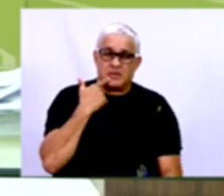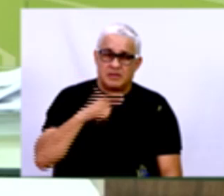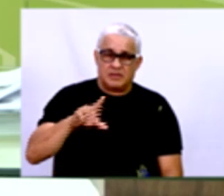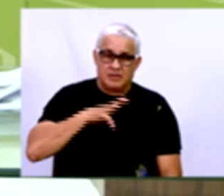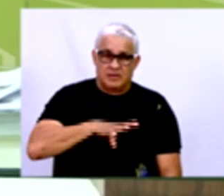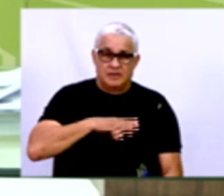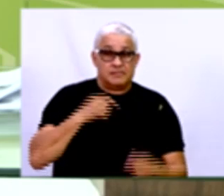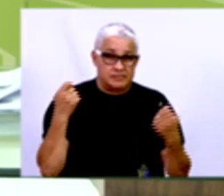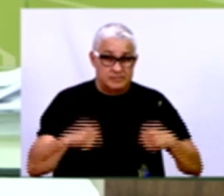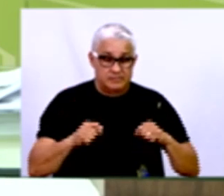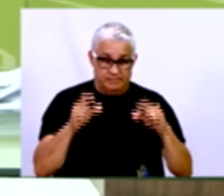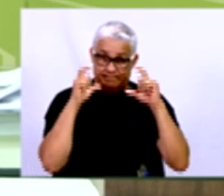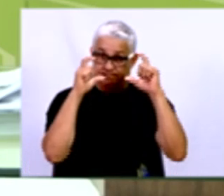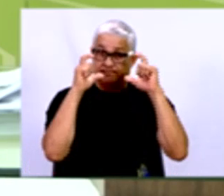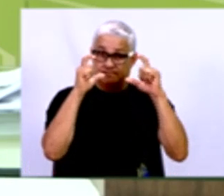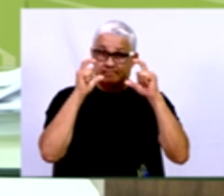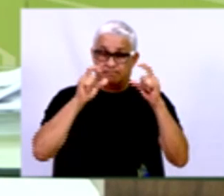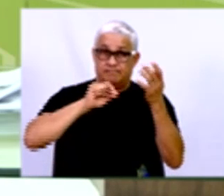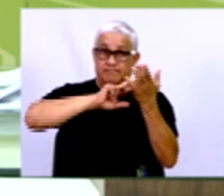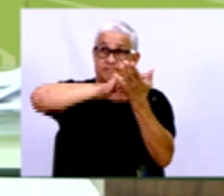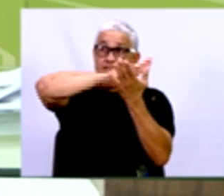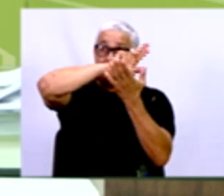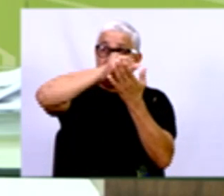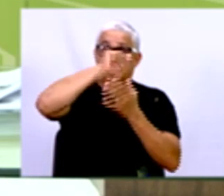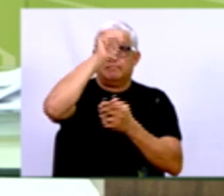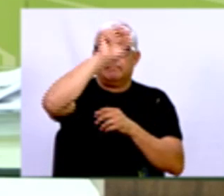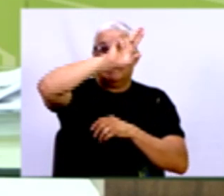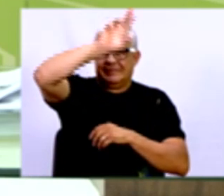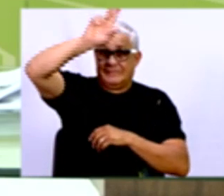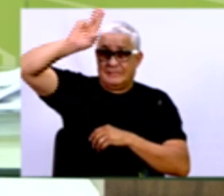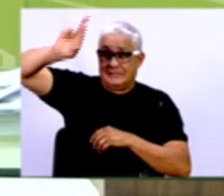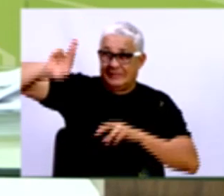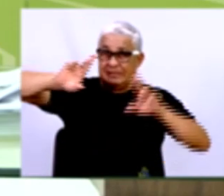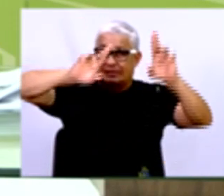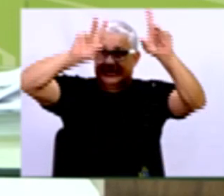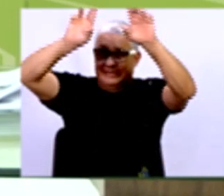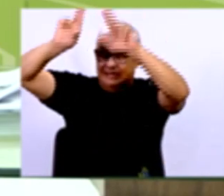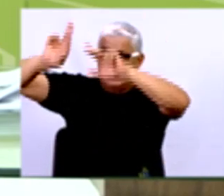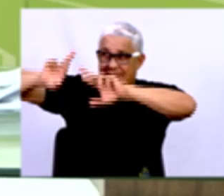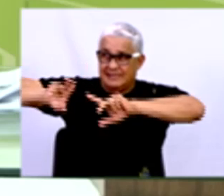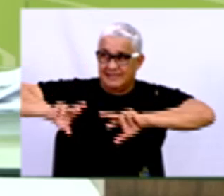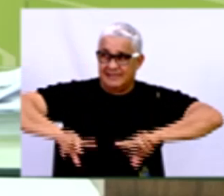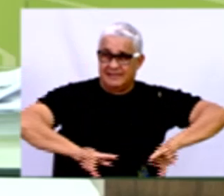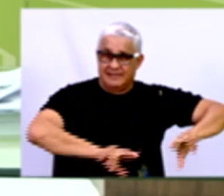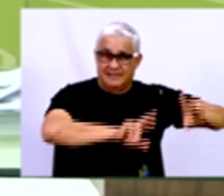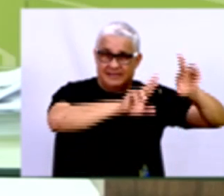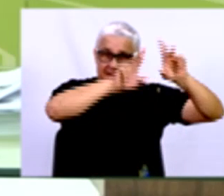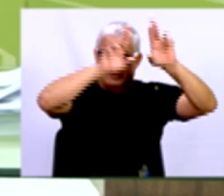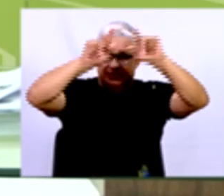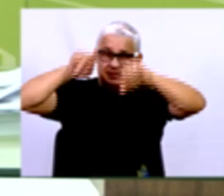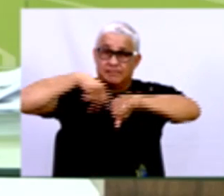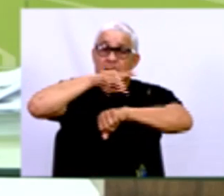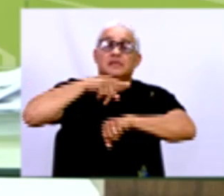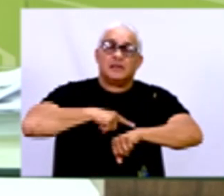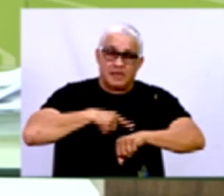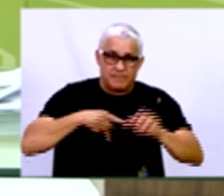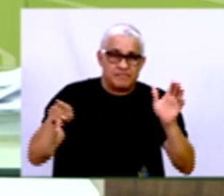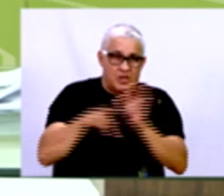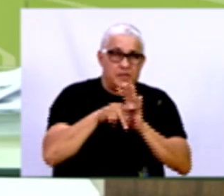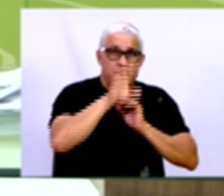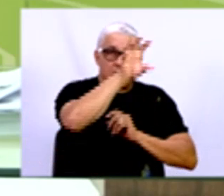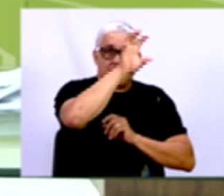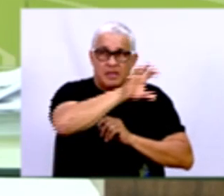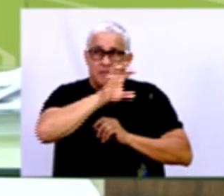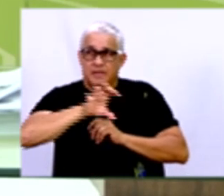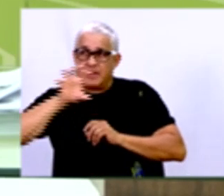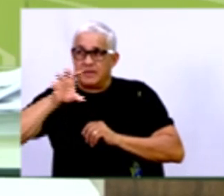nós precisamos ficar atentos às variações. Essa língua que é falada, não é? Em cada país tem suas características